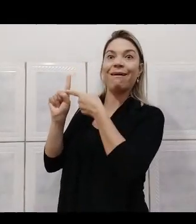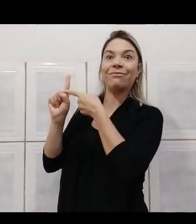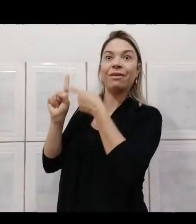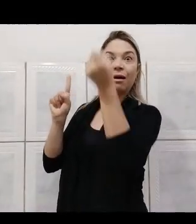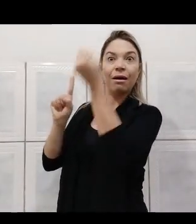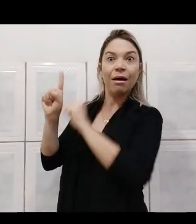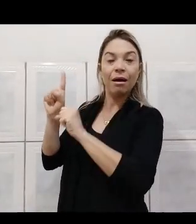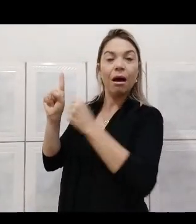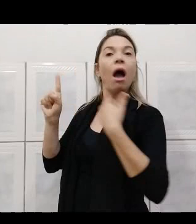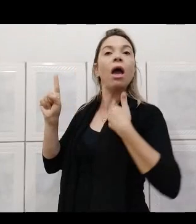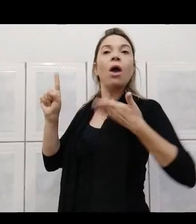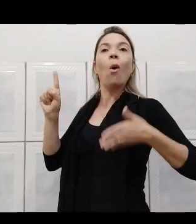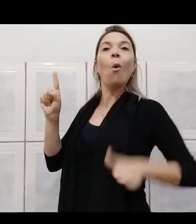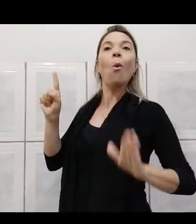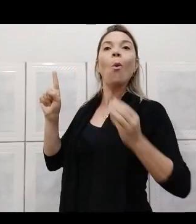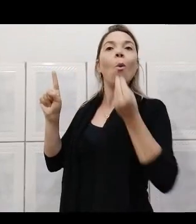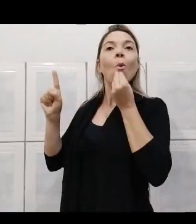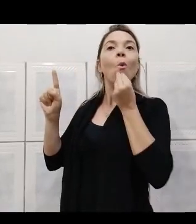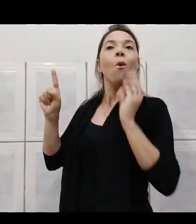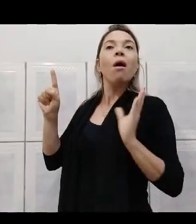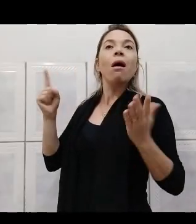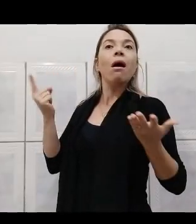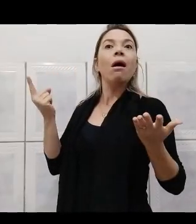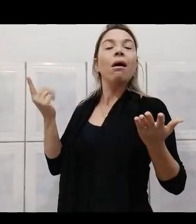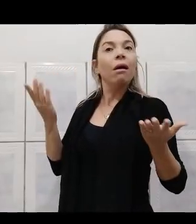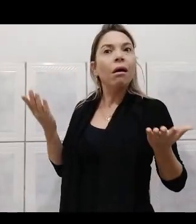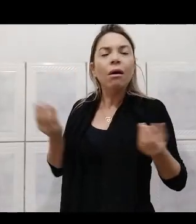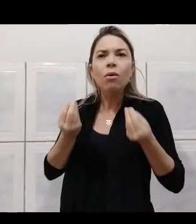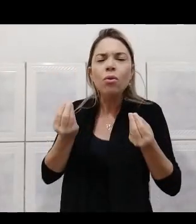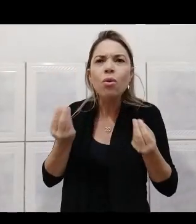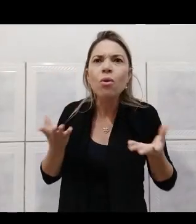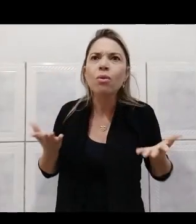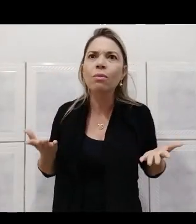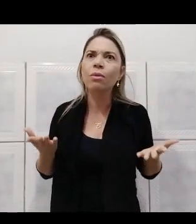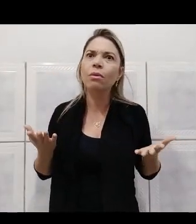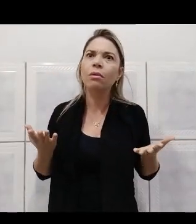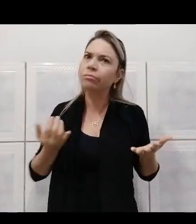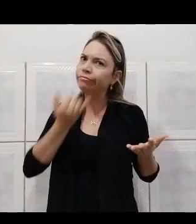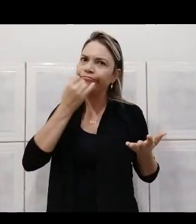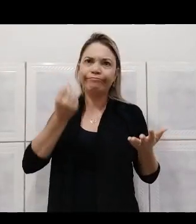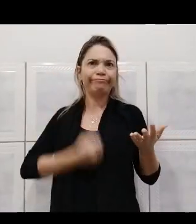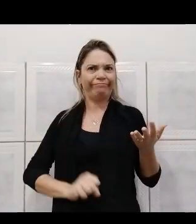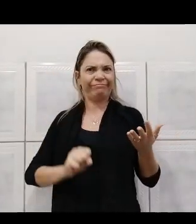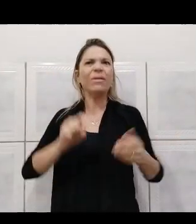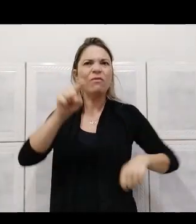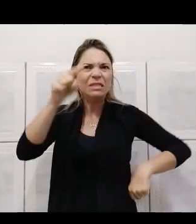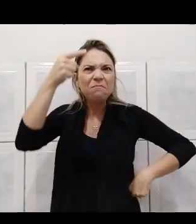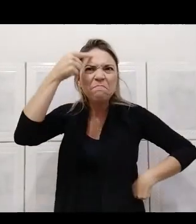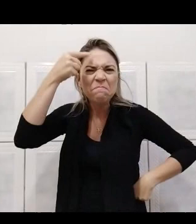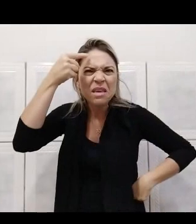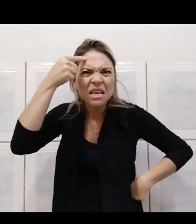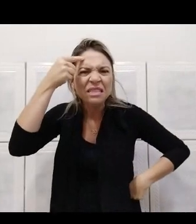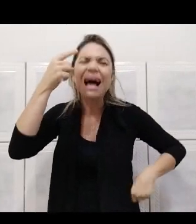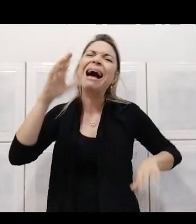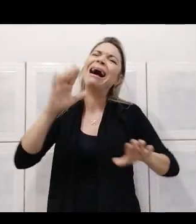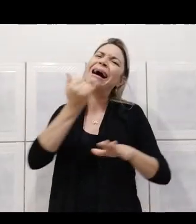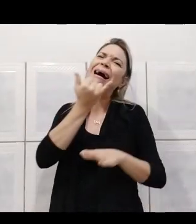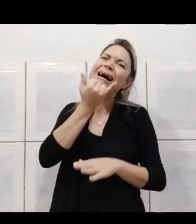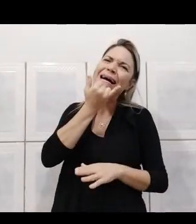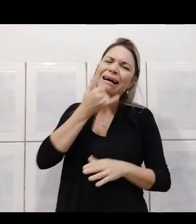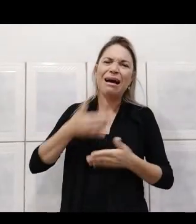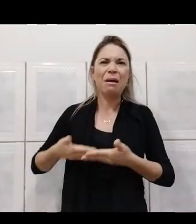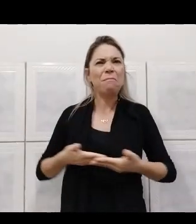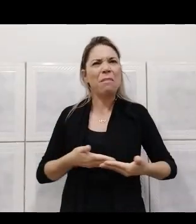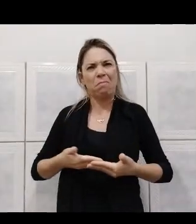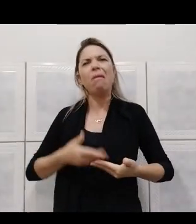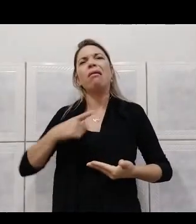for praticado, que é atentar contra uma vida. Porque tem enfermidade séria. Ora, Deus é poderoso para